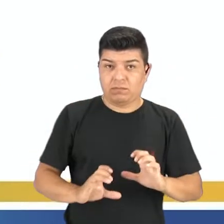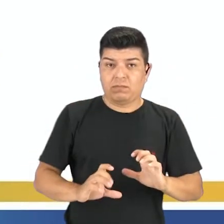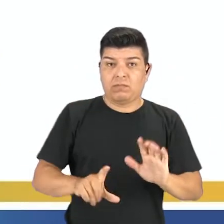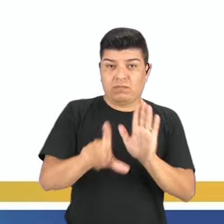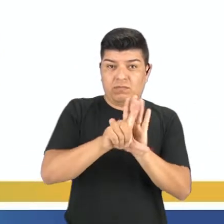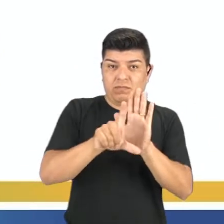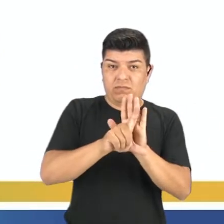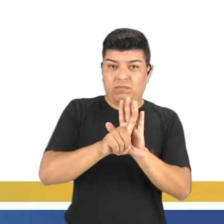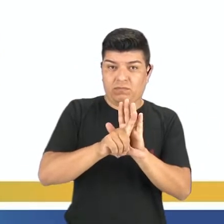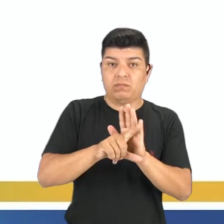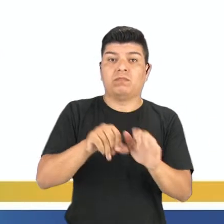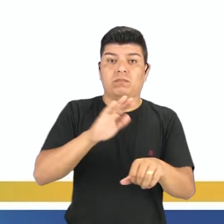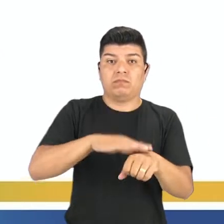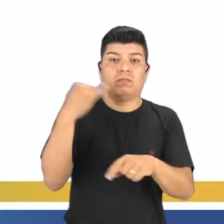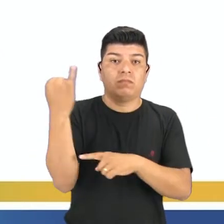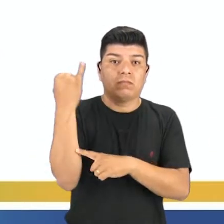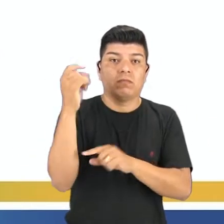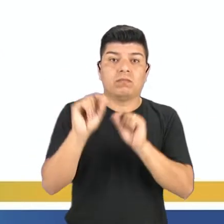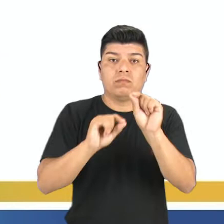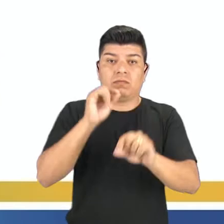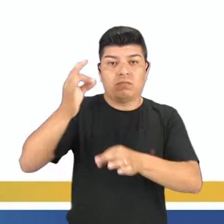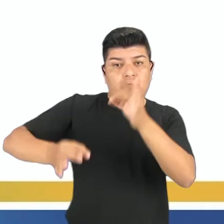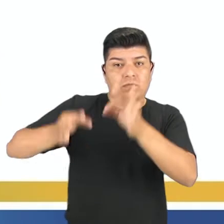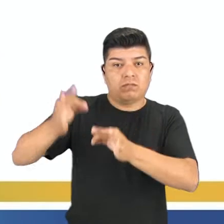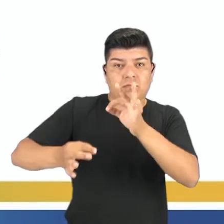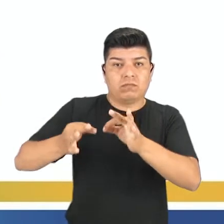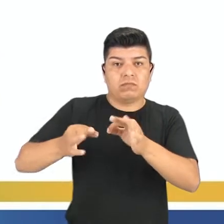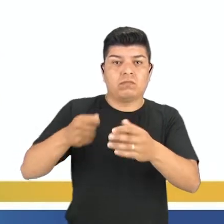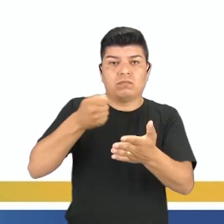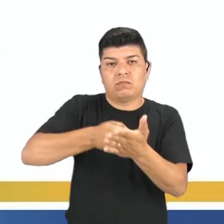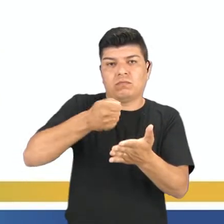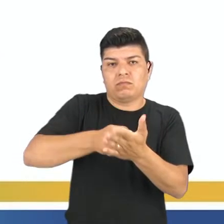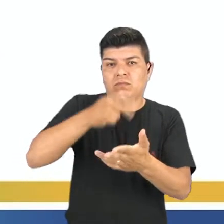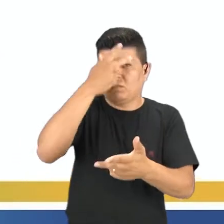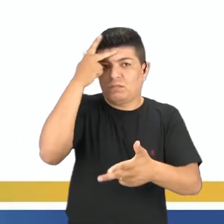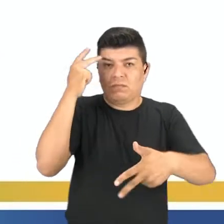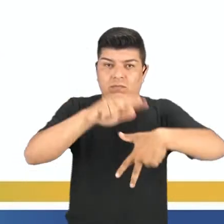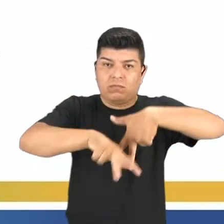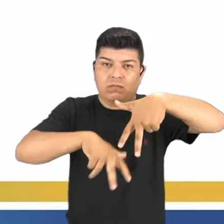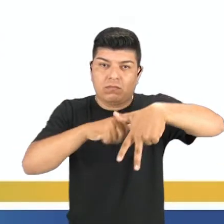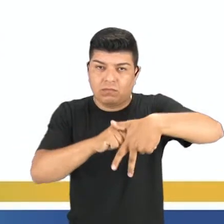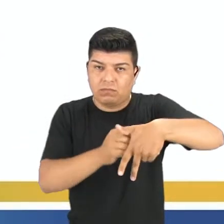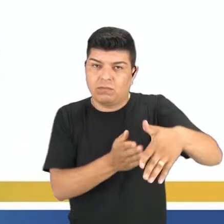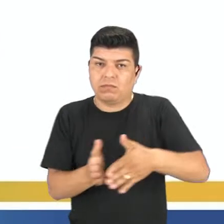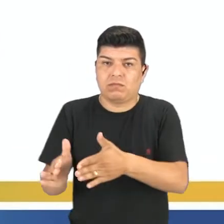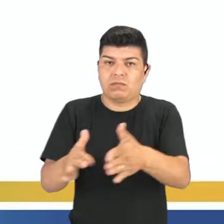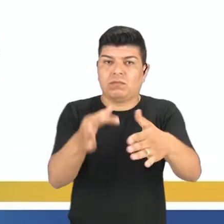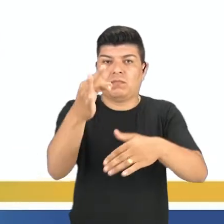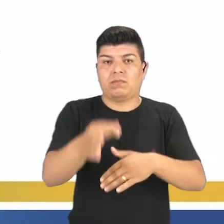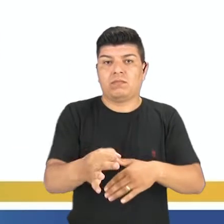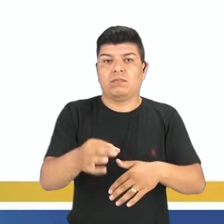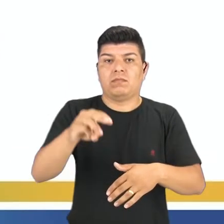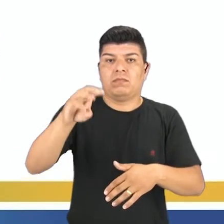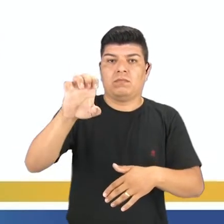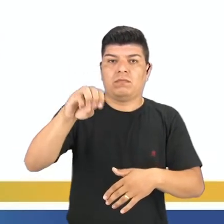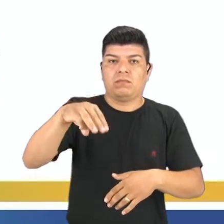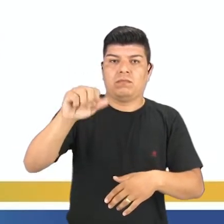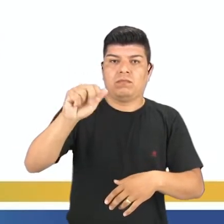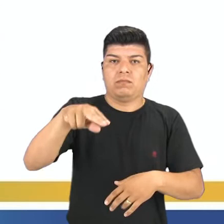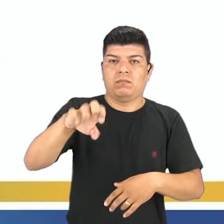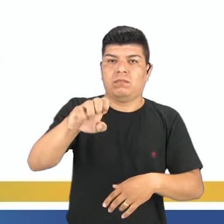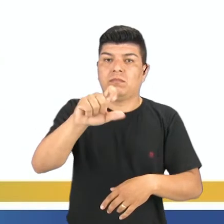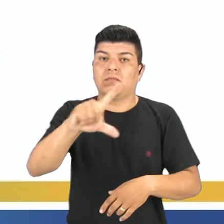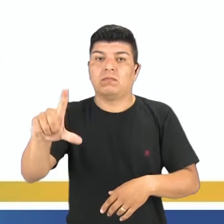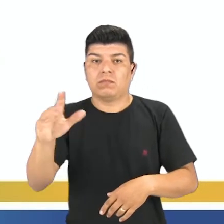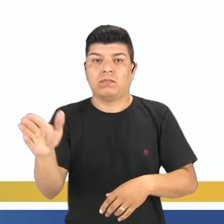duras. Ministério Público e Judiciário mais implacáveis com os corruptos. São os caminhos. Emanuel Furtado,